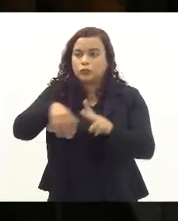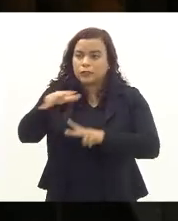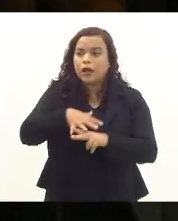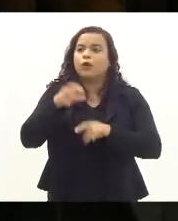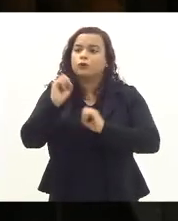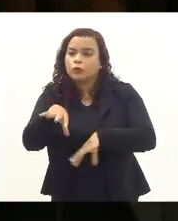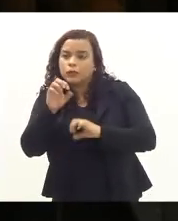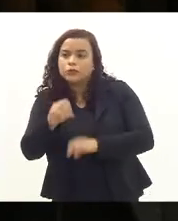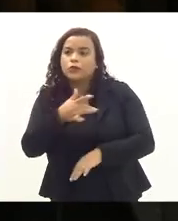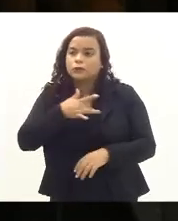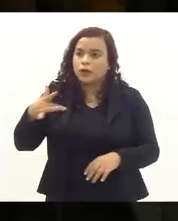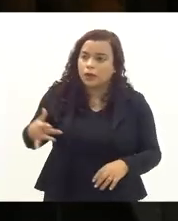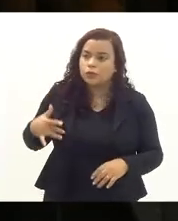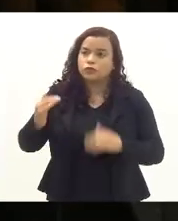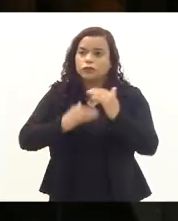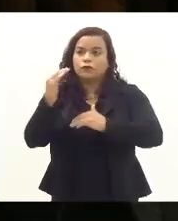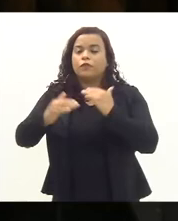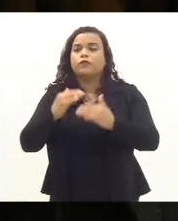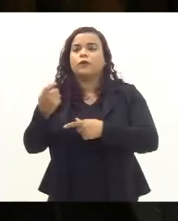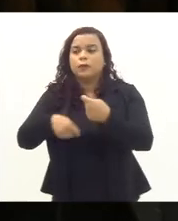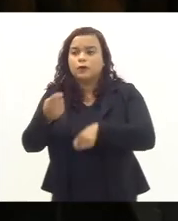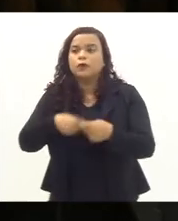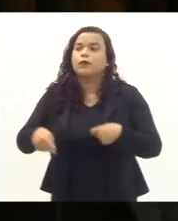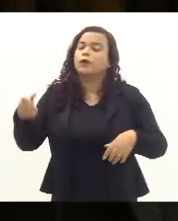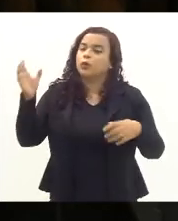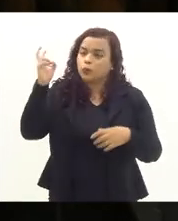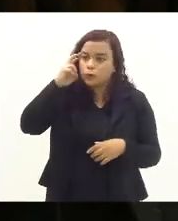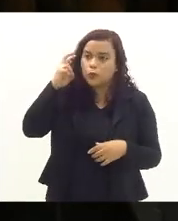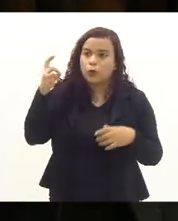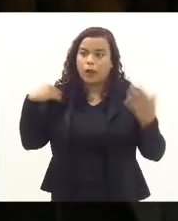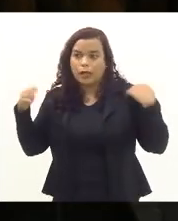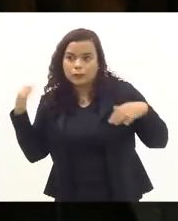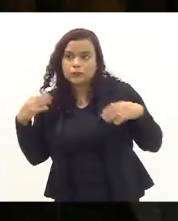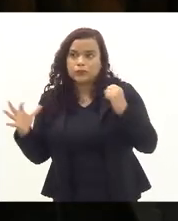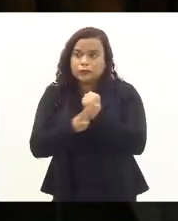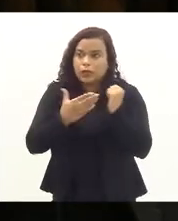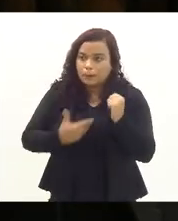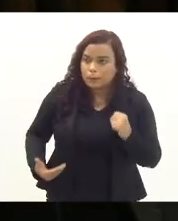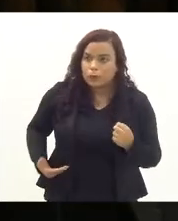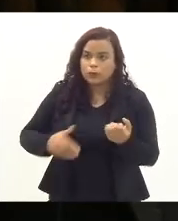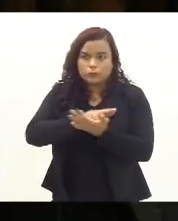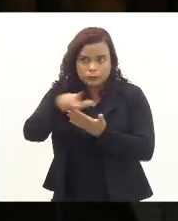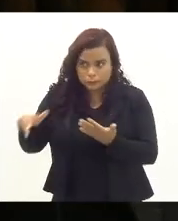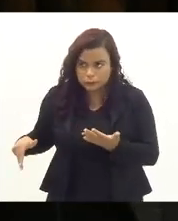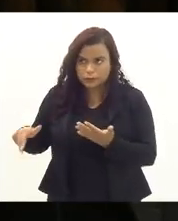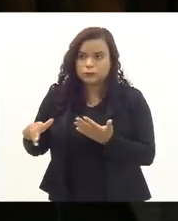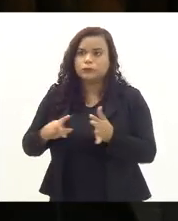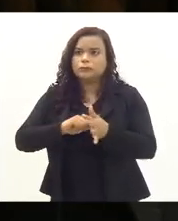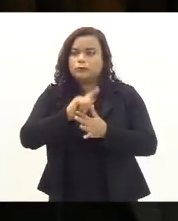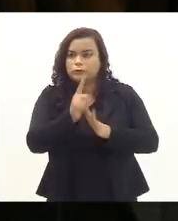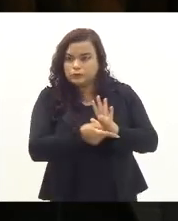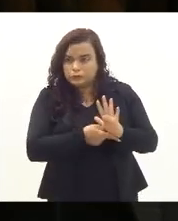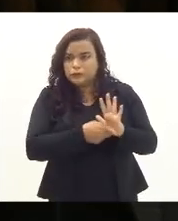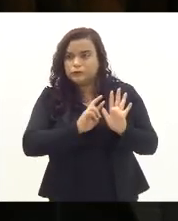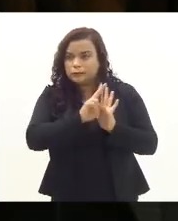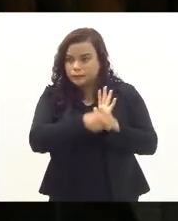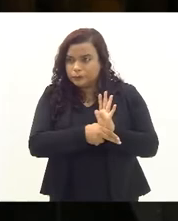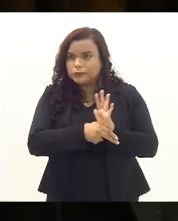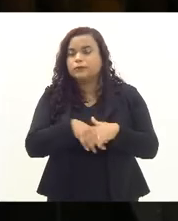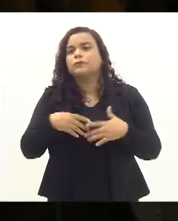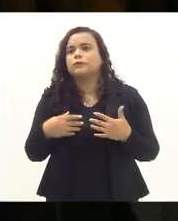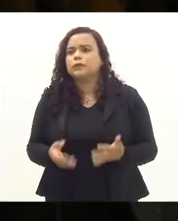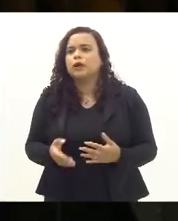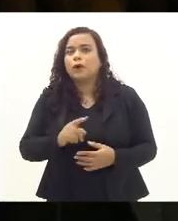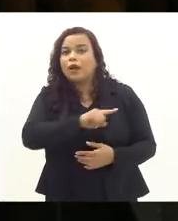econômico cultura e de Juazeiro Segurança Pública outros estão simplesmente os eixos foram seguintes